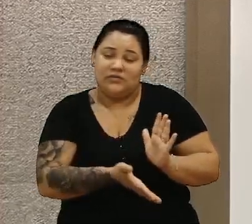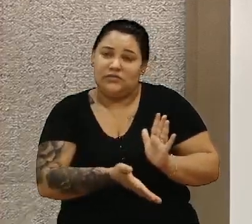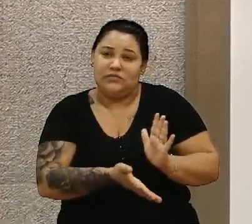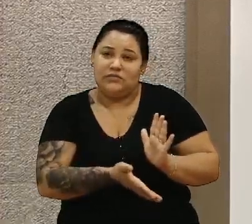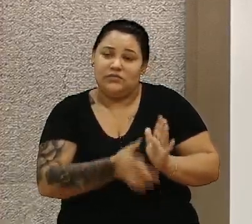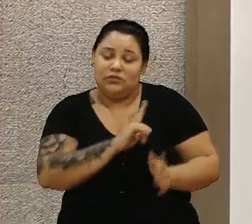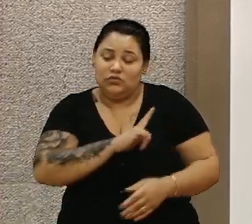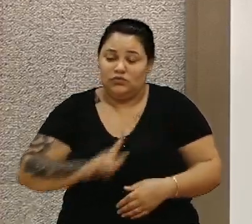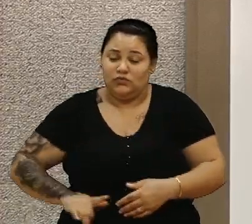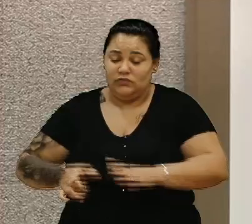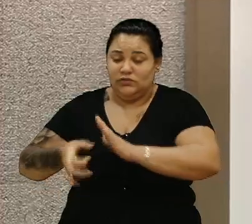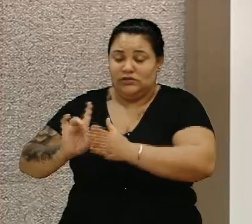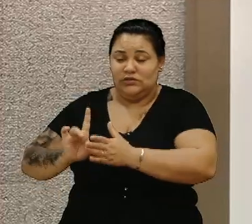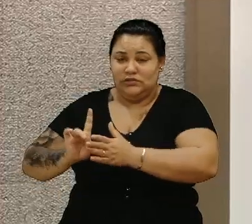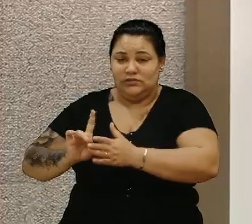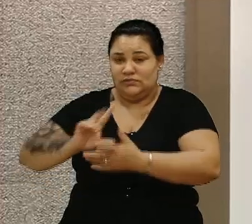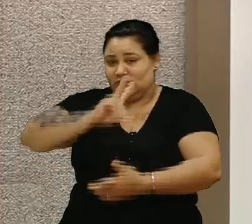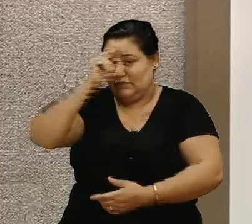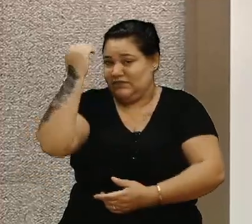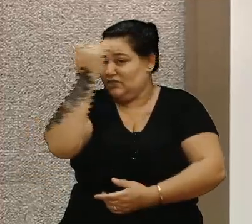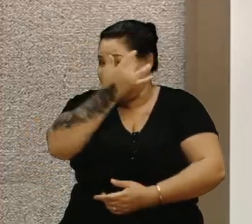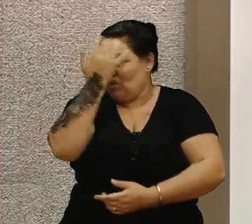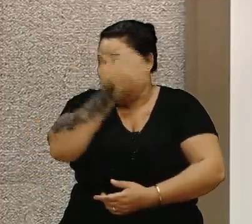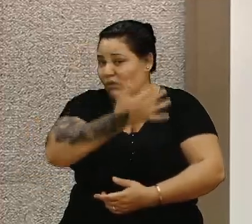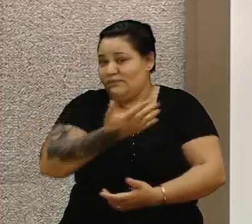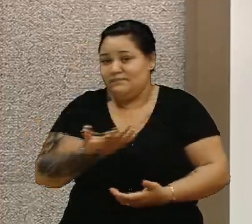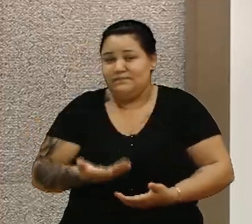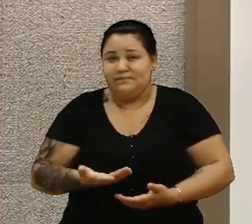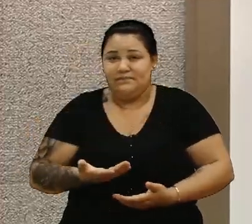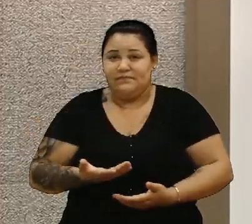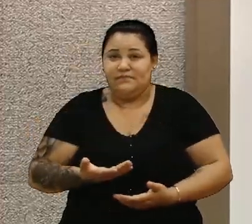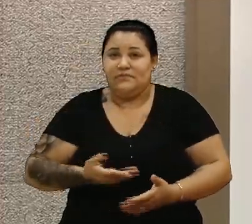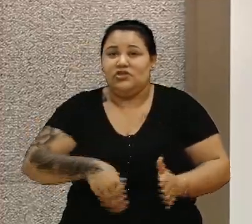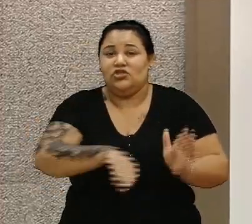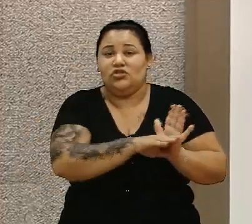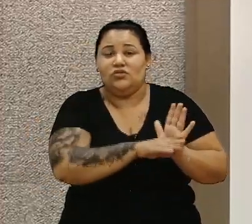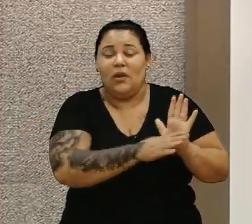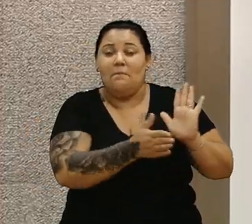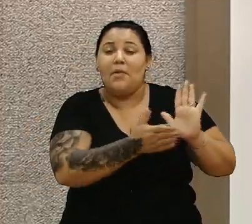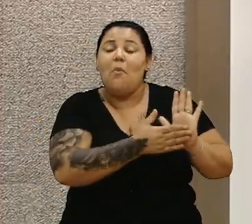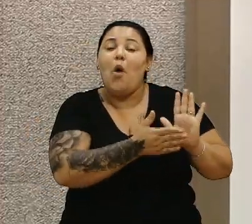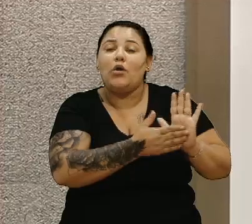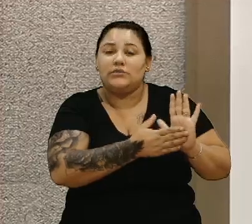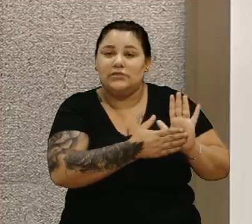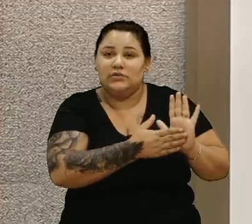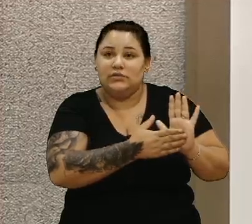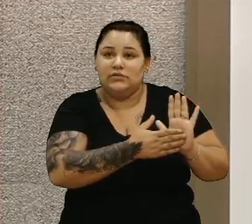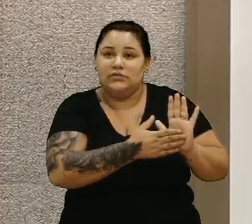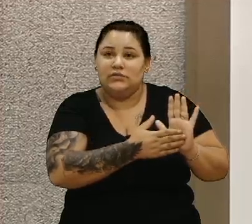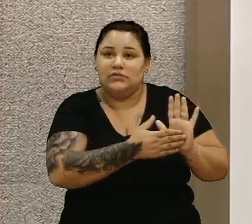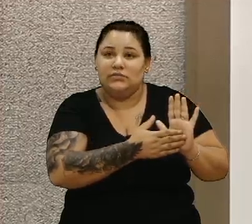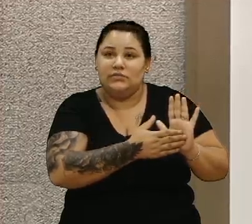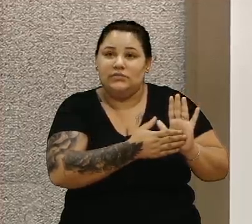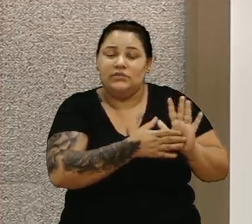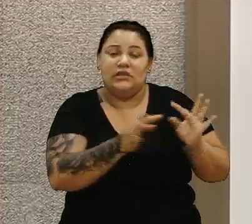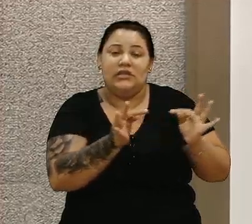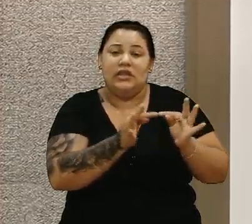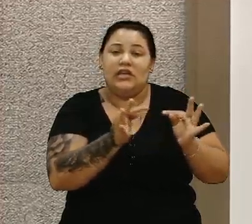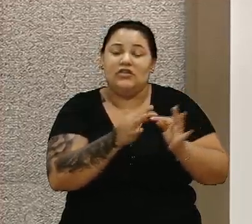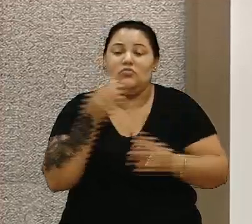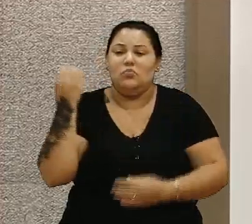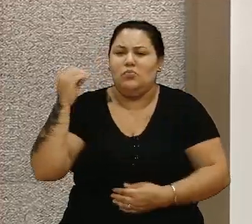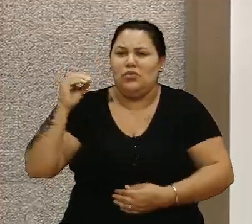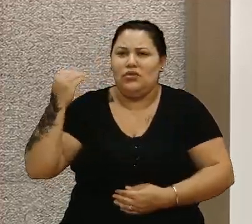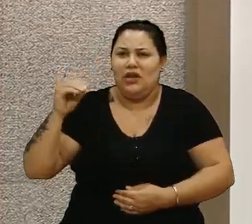anterior, do prefeito Adiló, veio a maldita proposta de técnicos de Porto Alegre, que caíram aqui